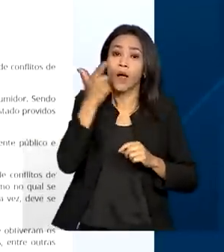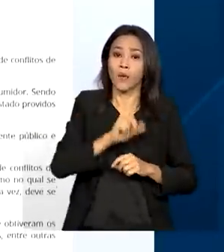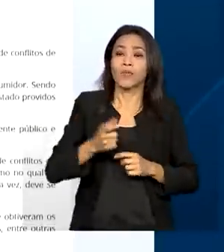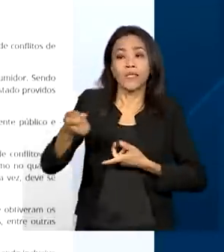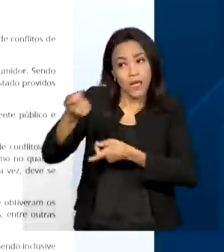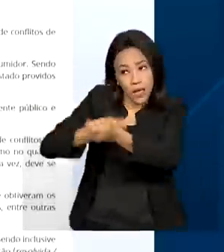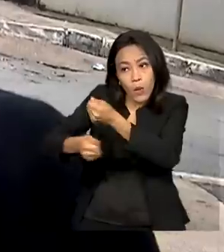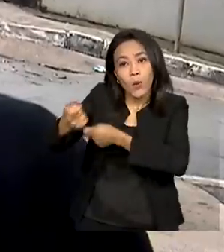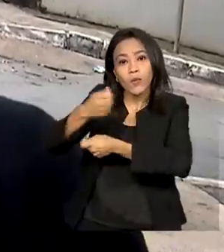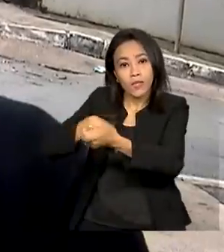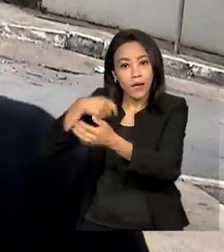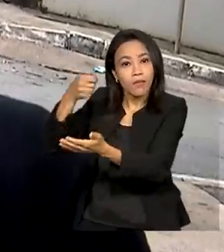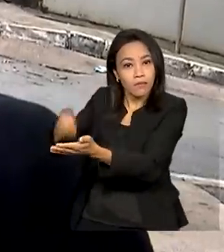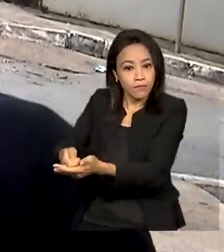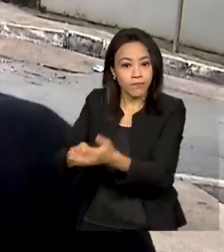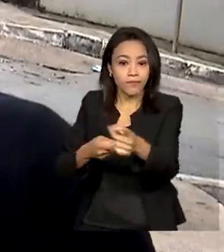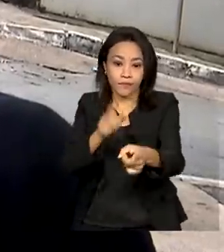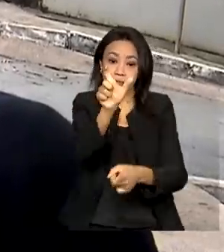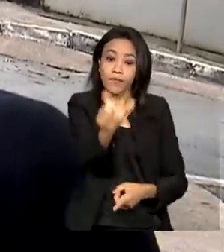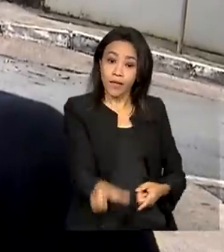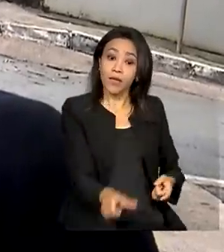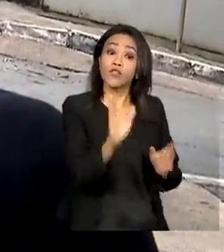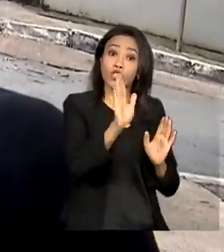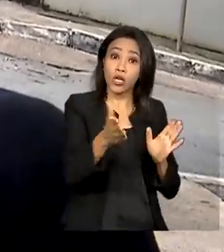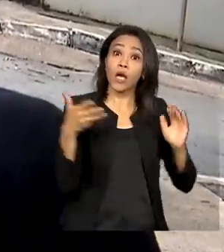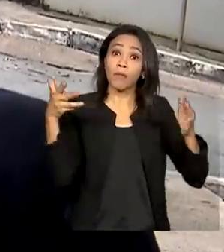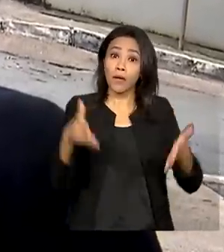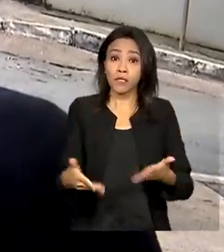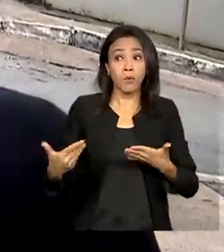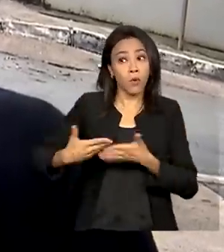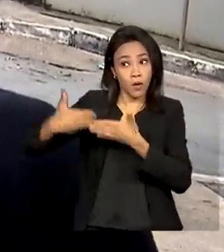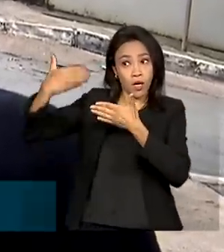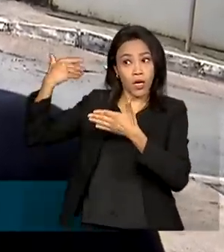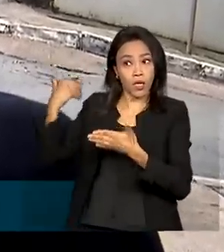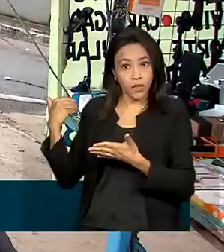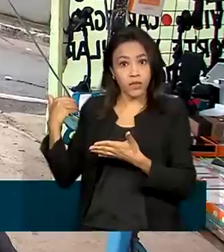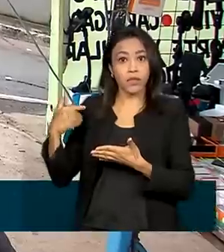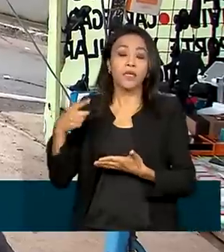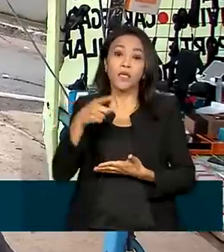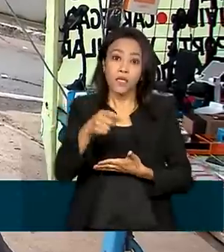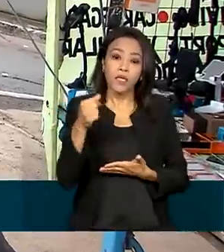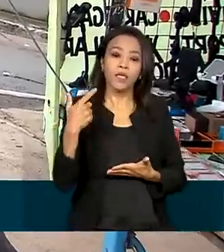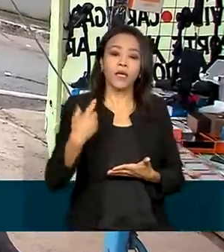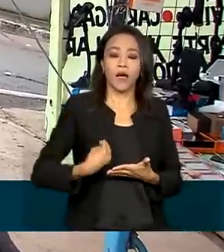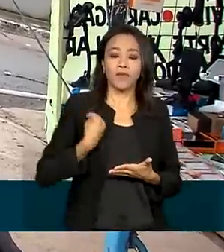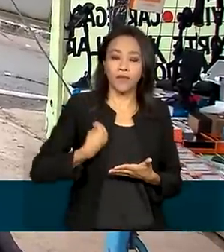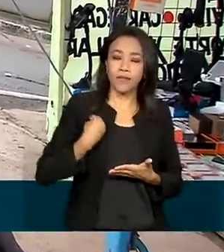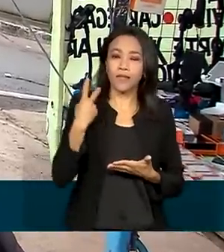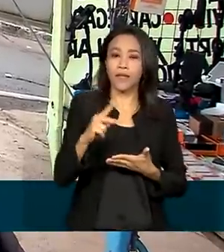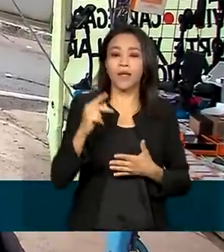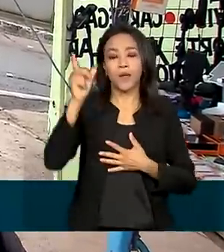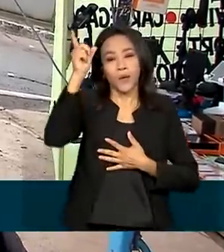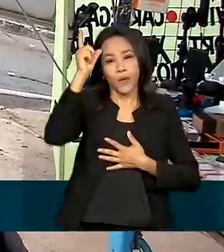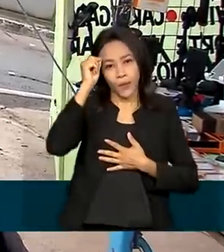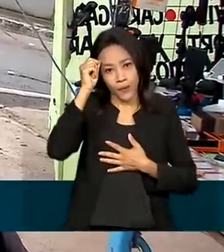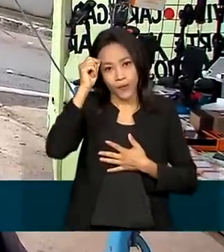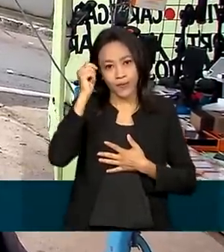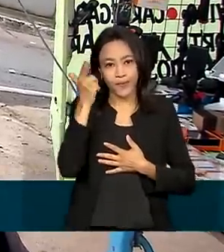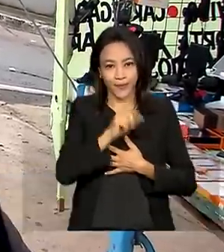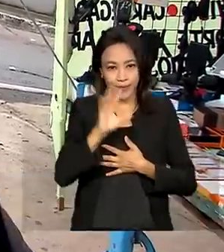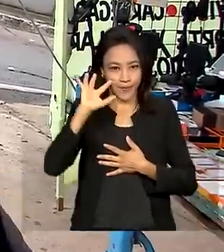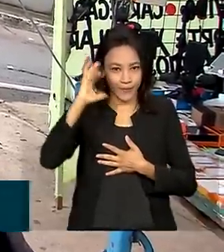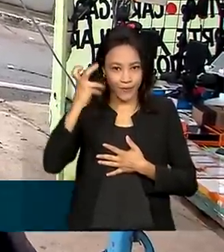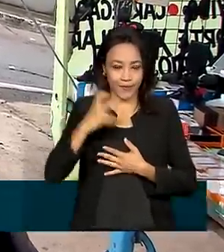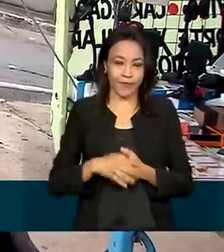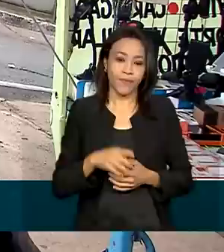renegociada Maicon já participou do mutirão e edições anteriores e ficou com a vida financeira em dia